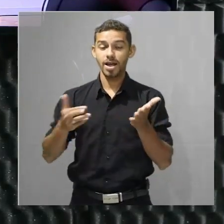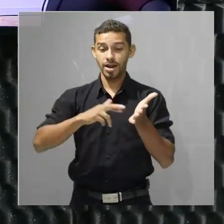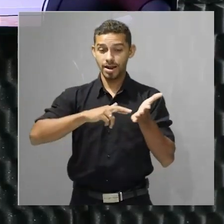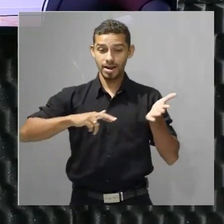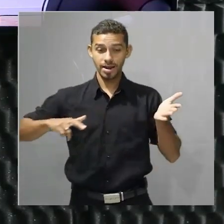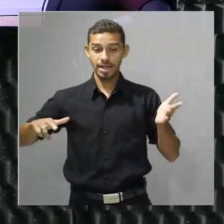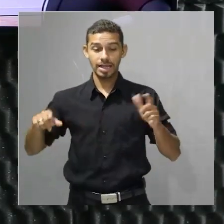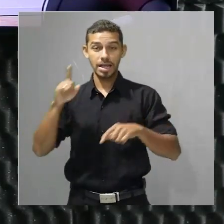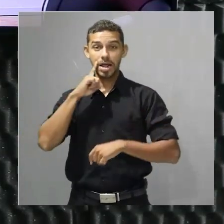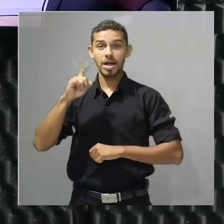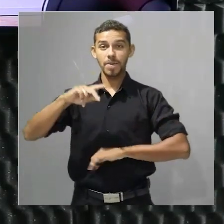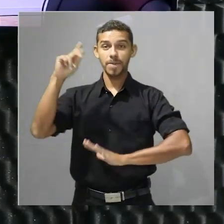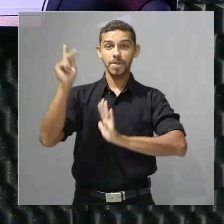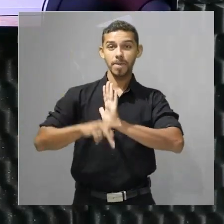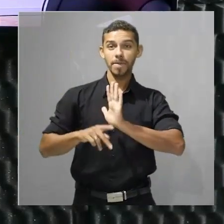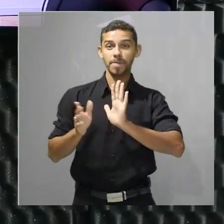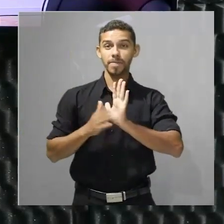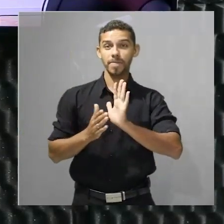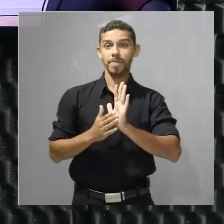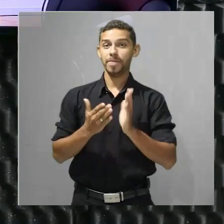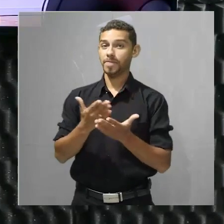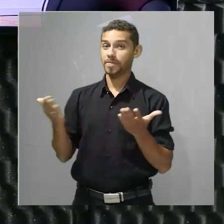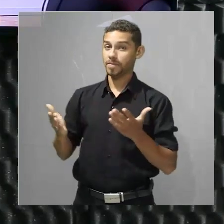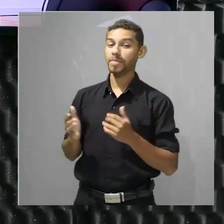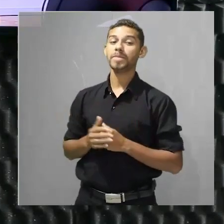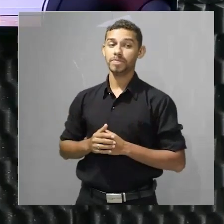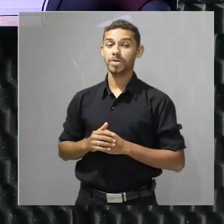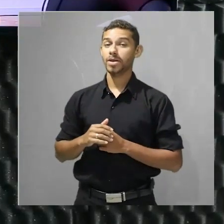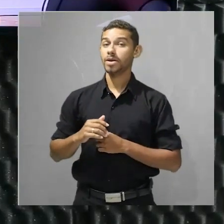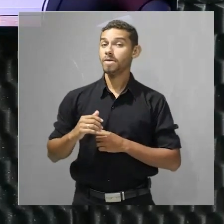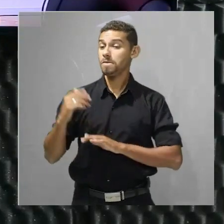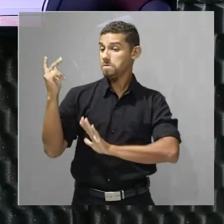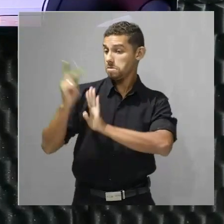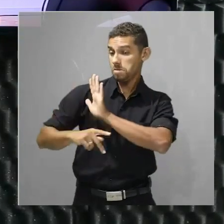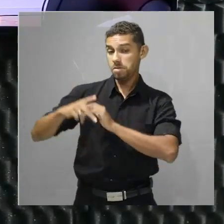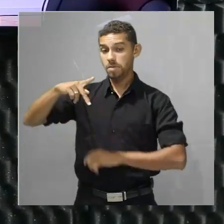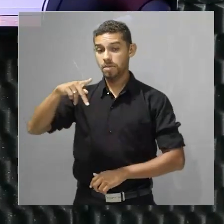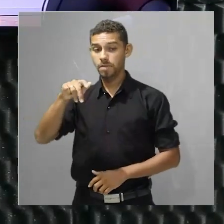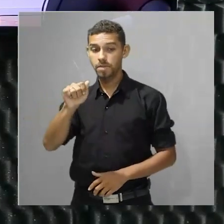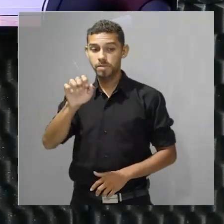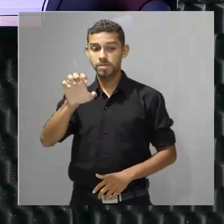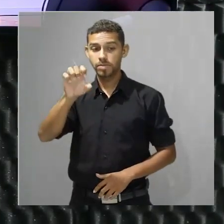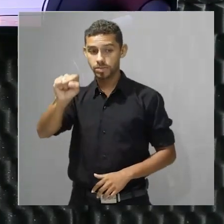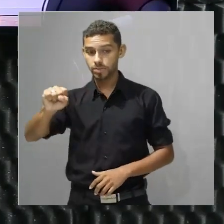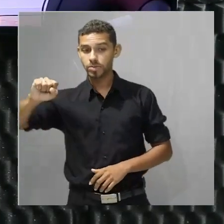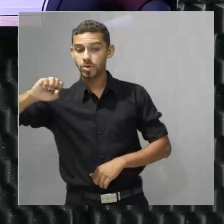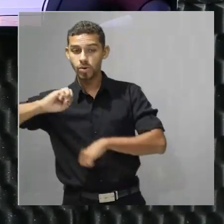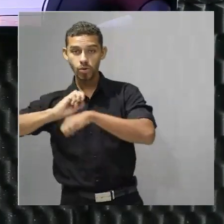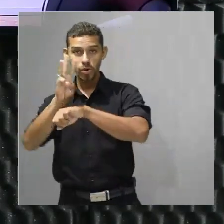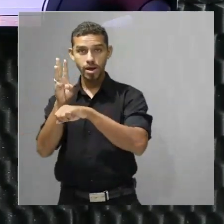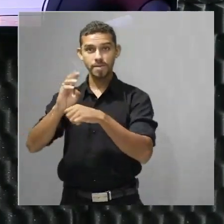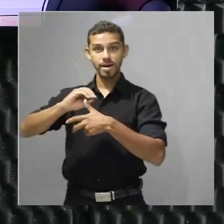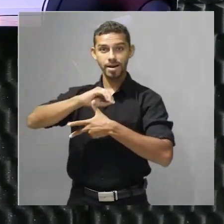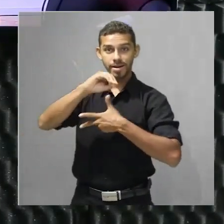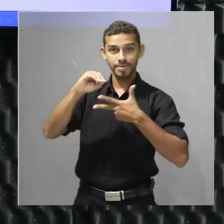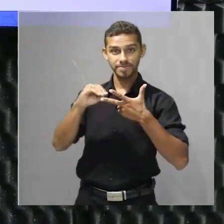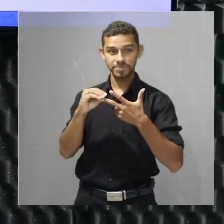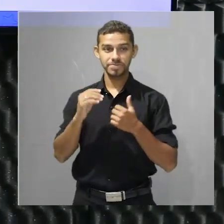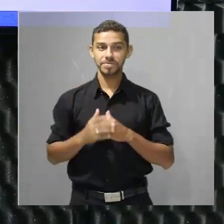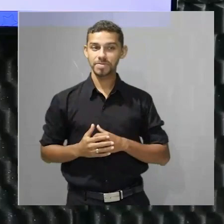e mais um projeto do preparatório paz o imã e nem Então vamos lá para nossa aula de